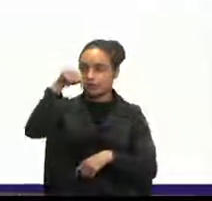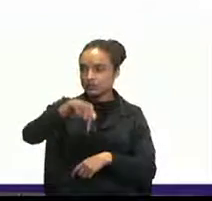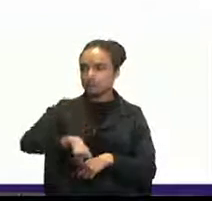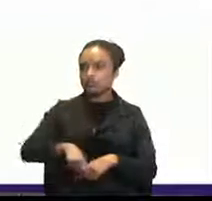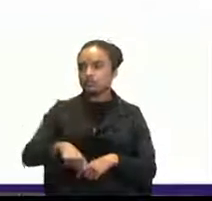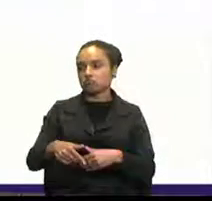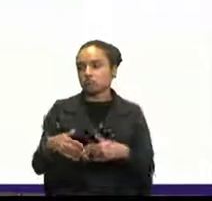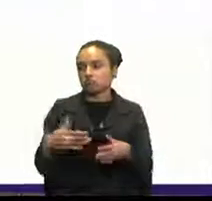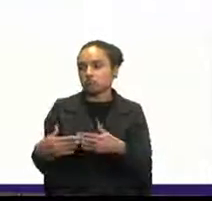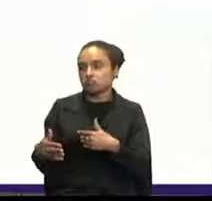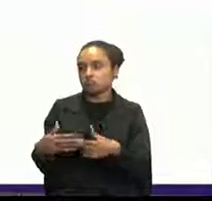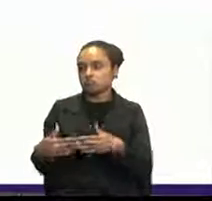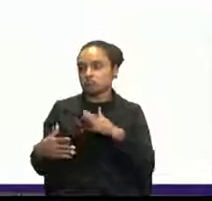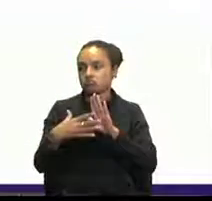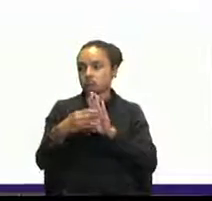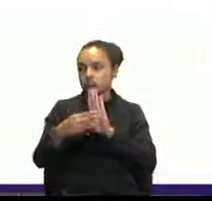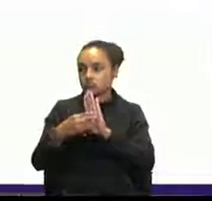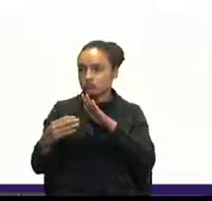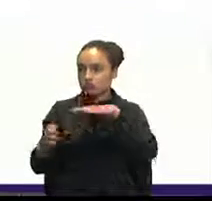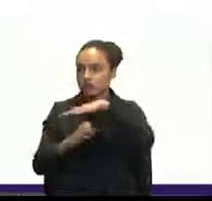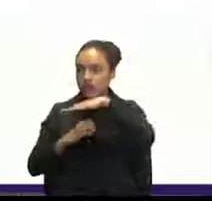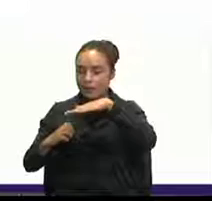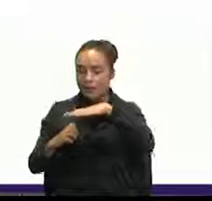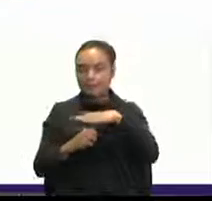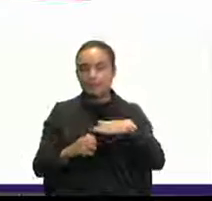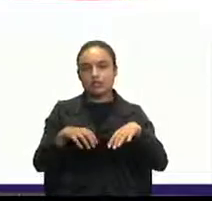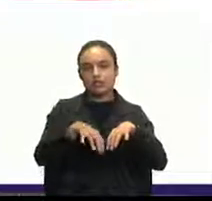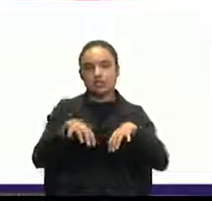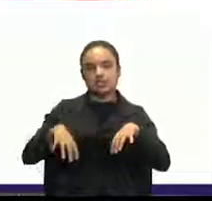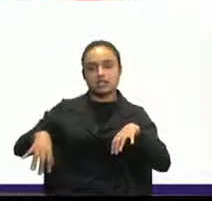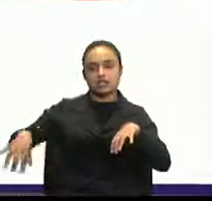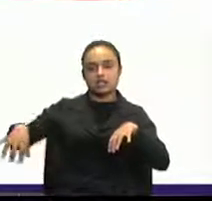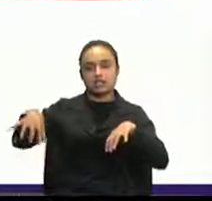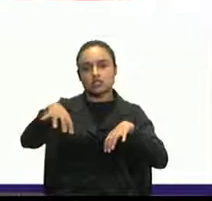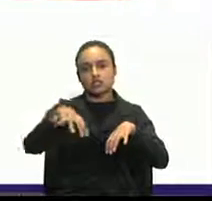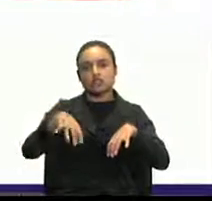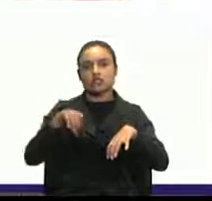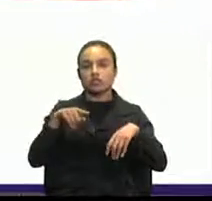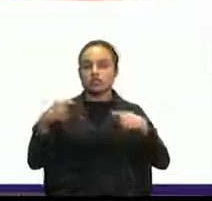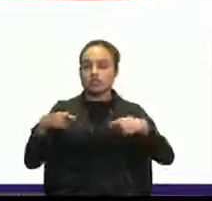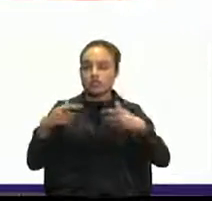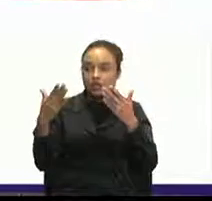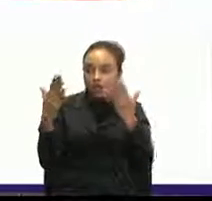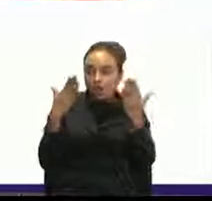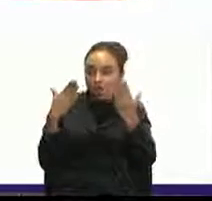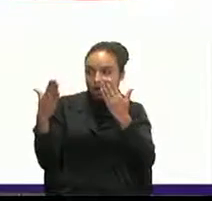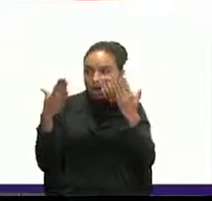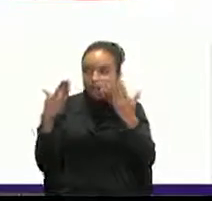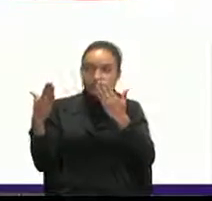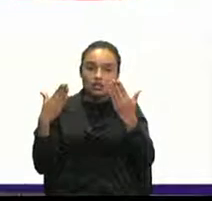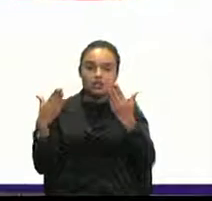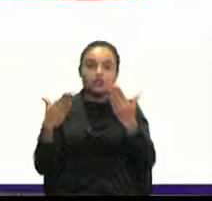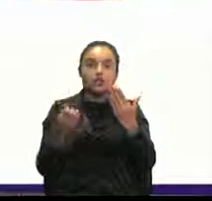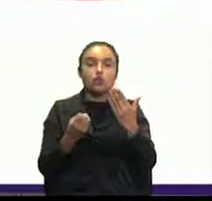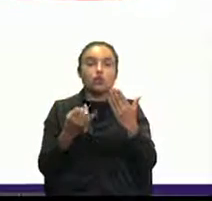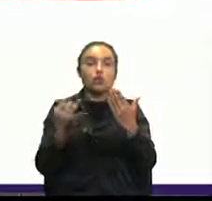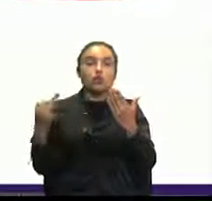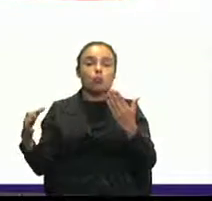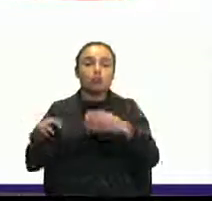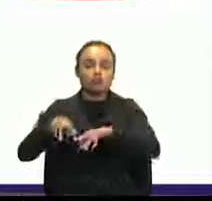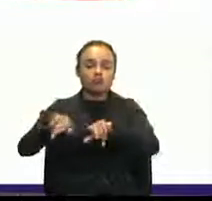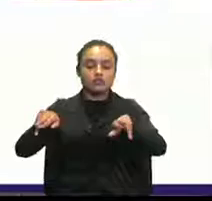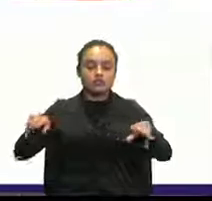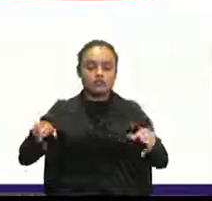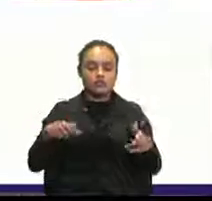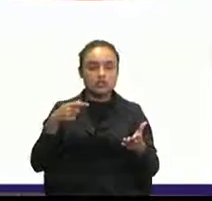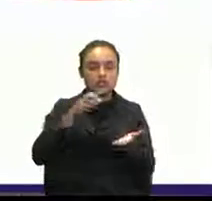empresas entre aquelas pertence então esse é o primeiro passo na minimização de riscos bom se marcela que é